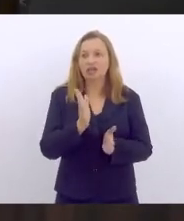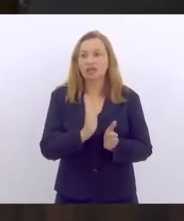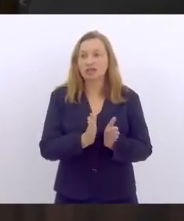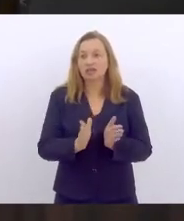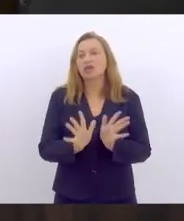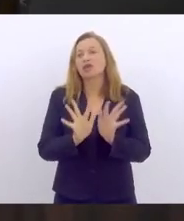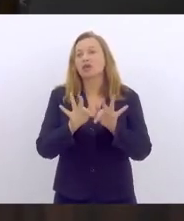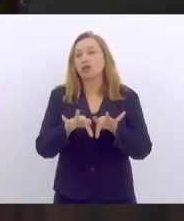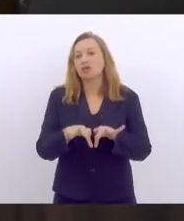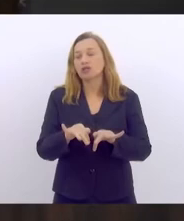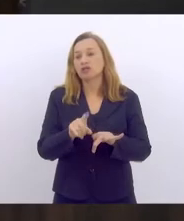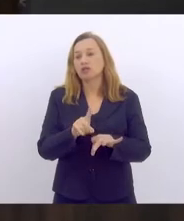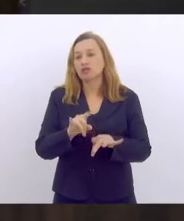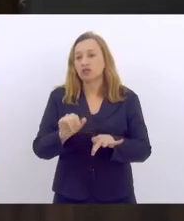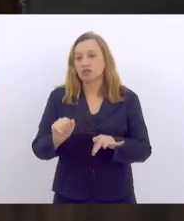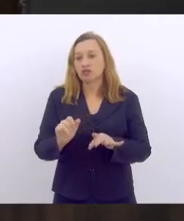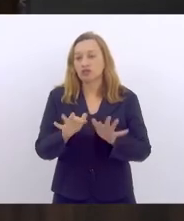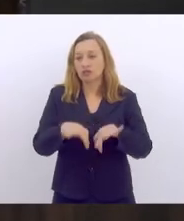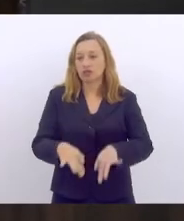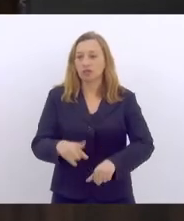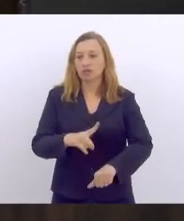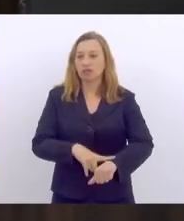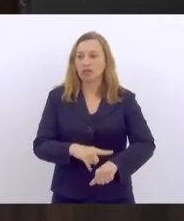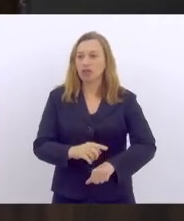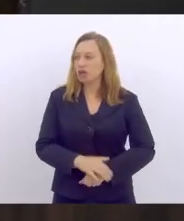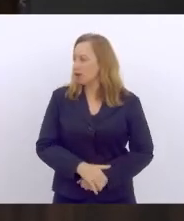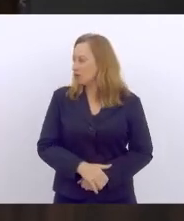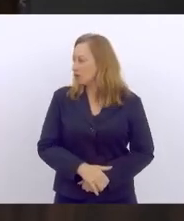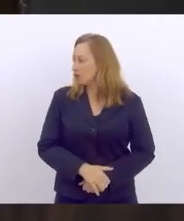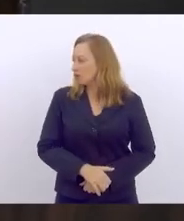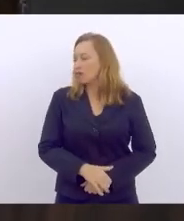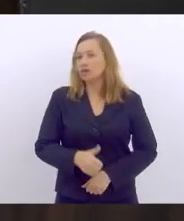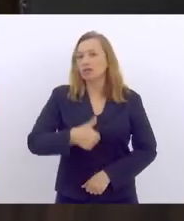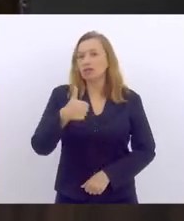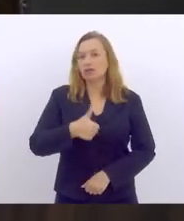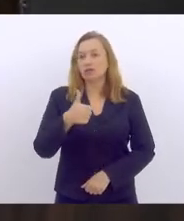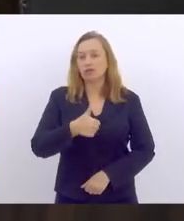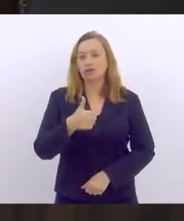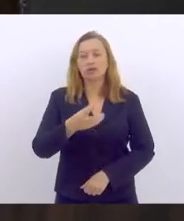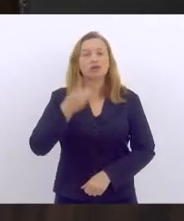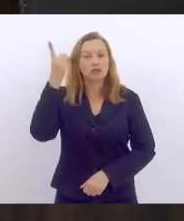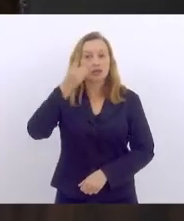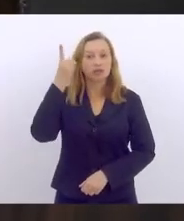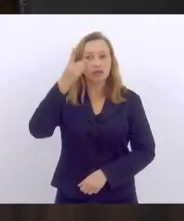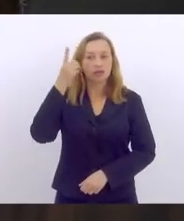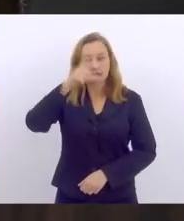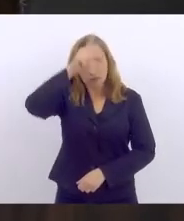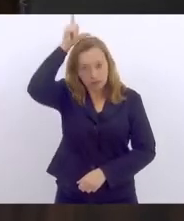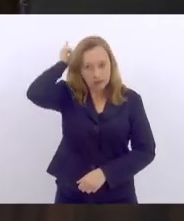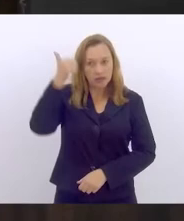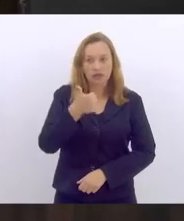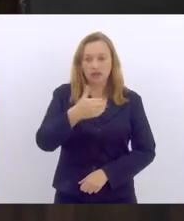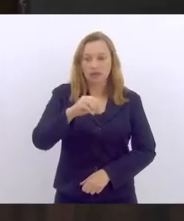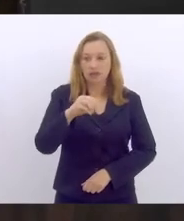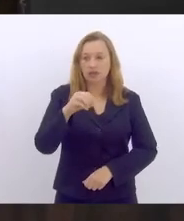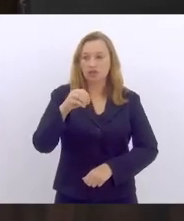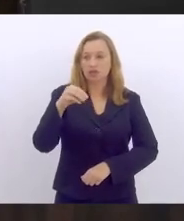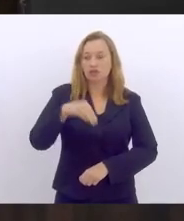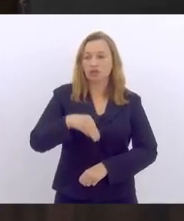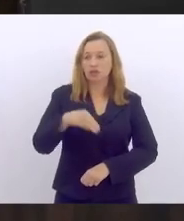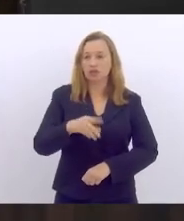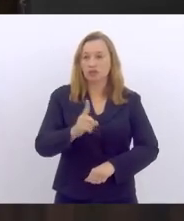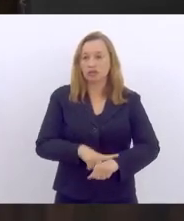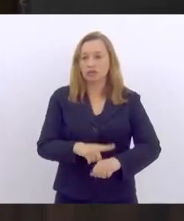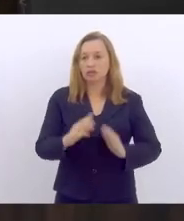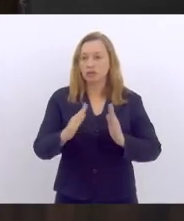dia, passa seu expediente final. O primeiro orador inscrito é o nobre deputado Luiz Paulo. Vossa Excelência dispõe de 10 minutos